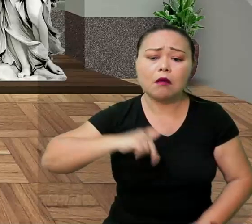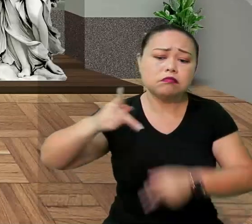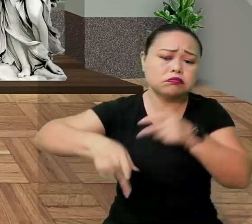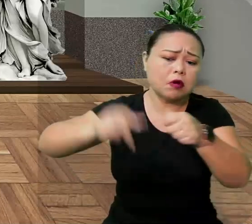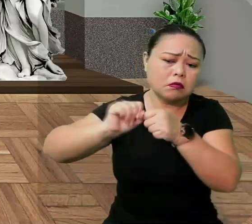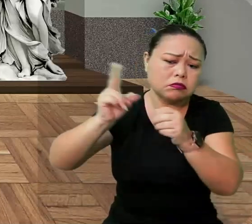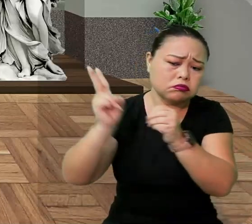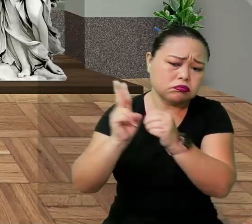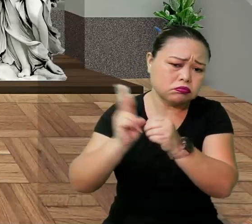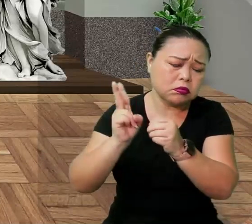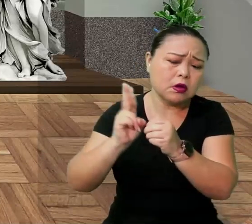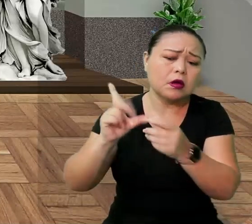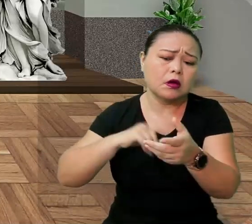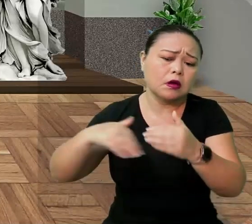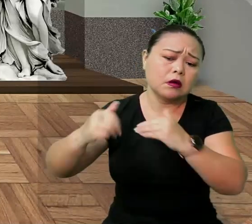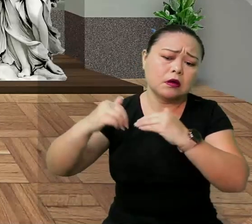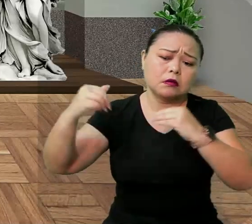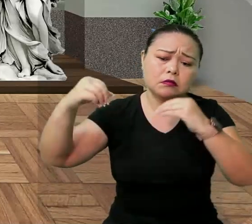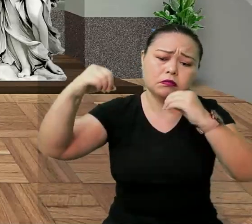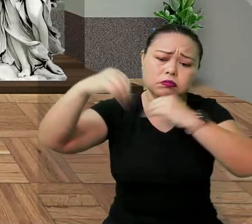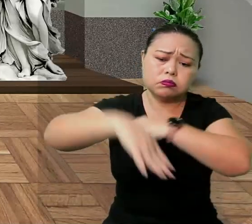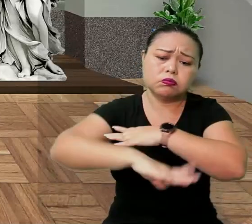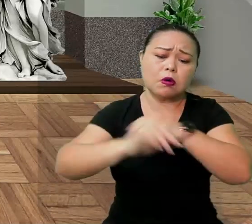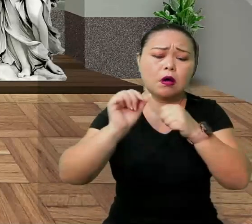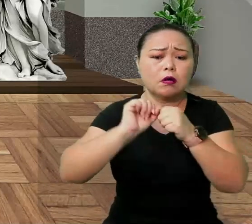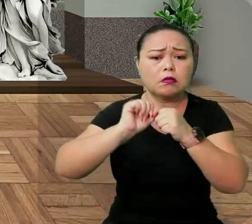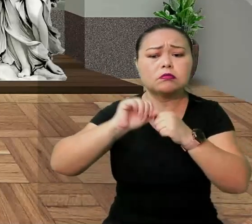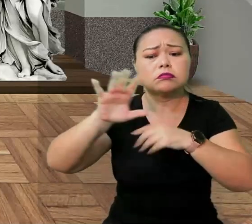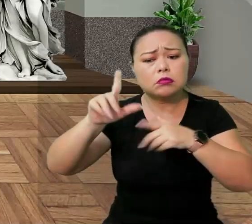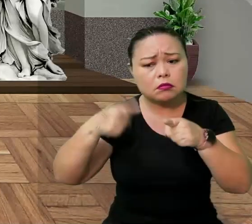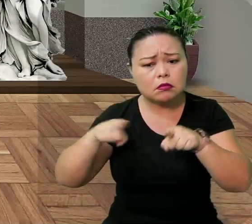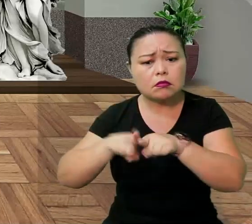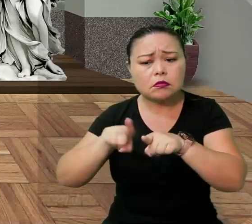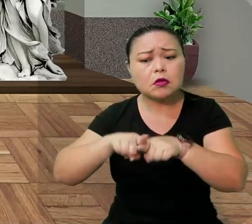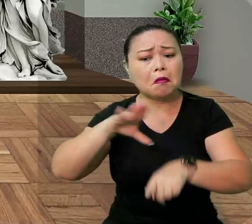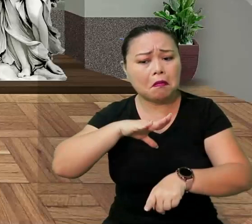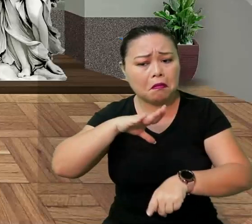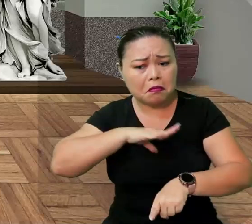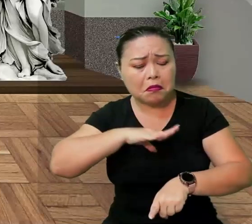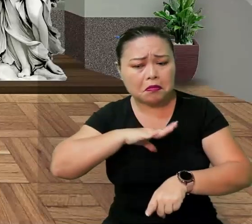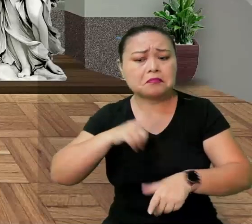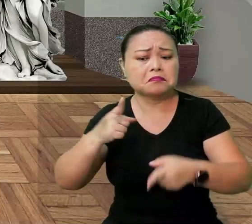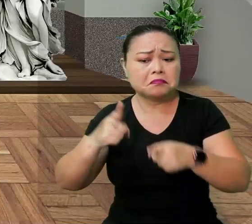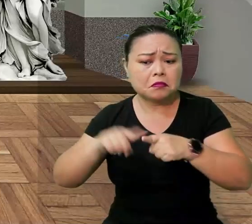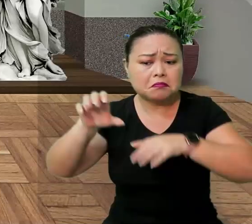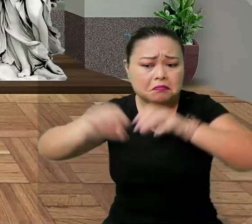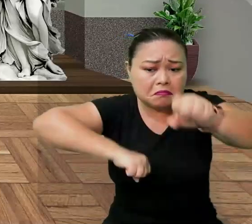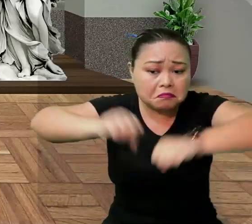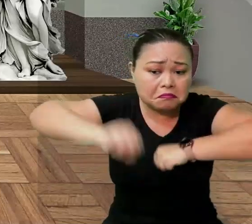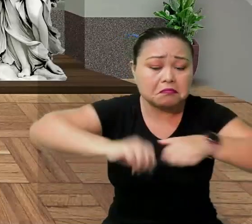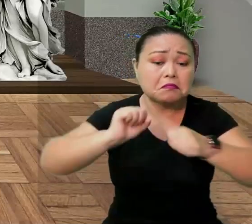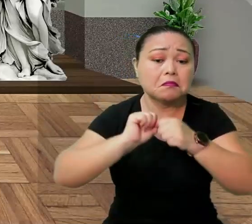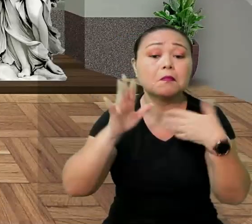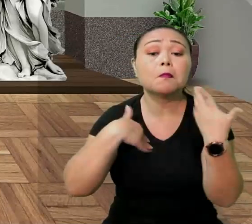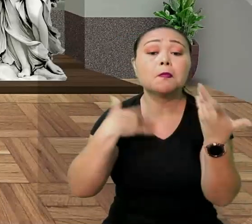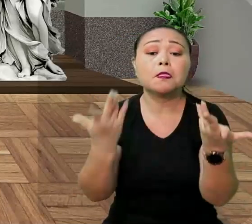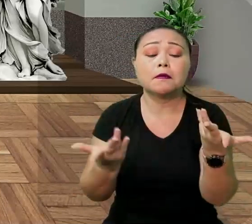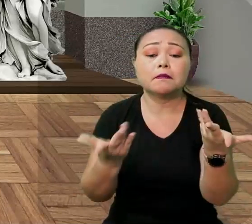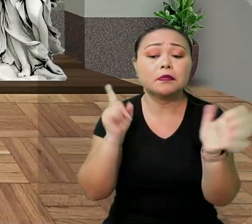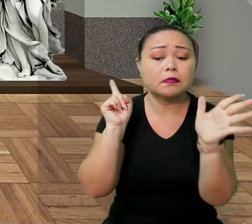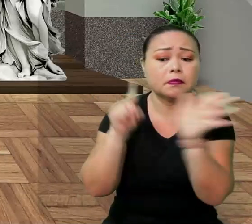nações indígenas que nós tivemos ali no litoral. E que vão ser consumidos também pelos portugueses. Tá bom? Nessa